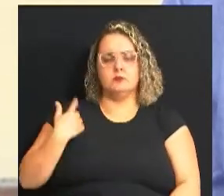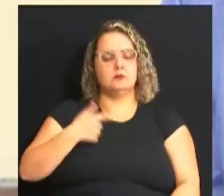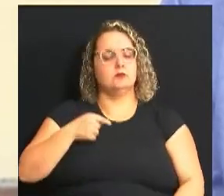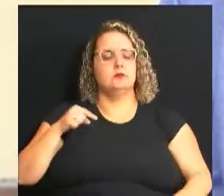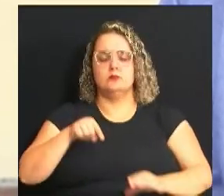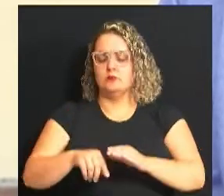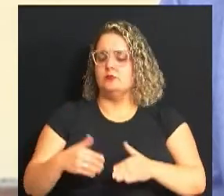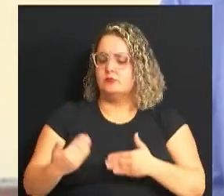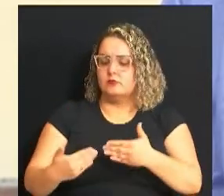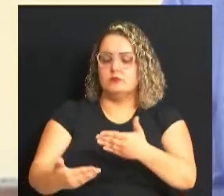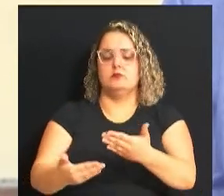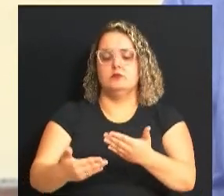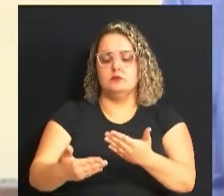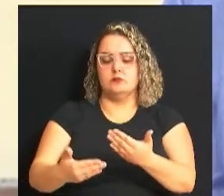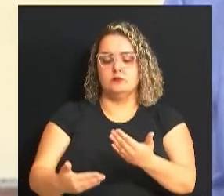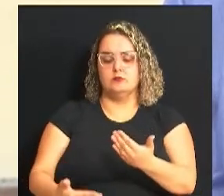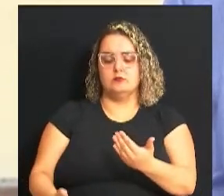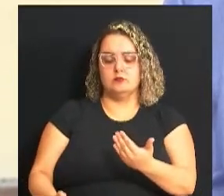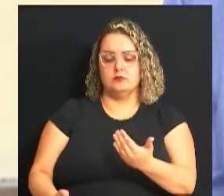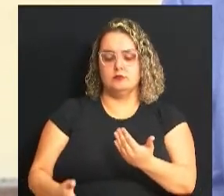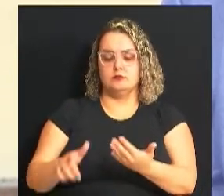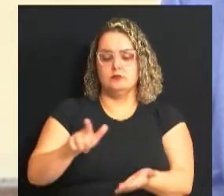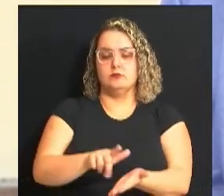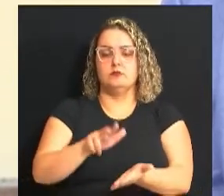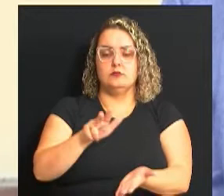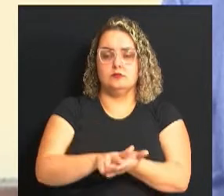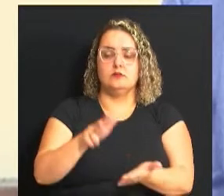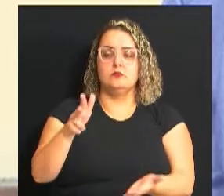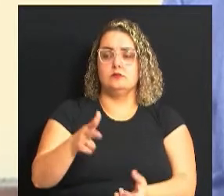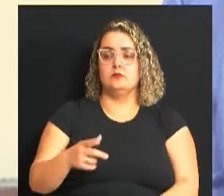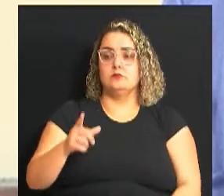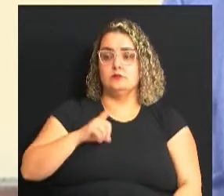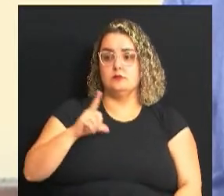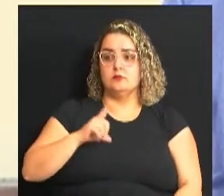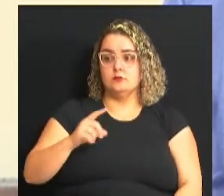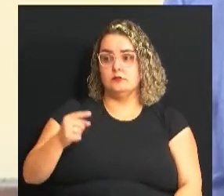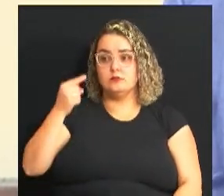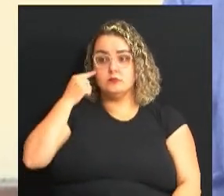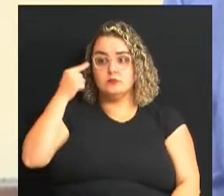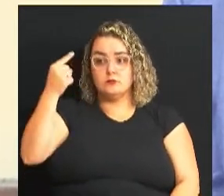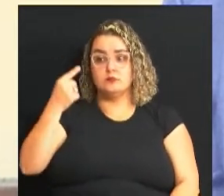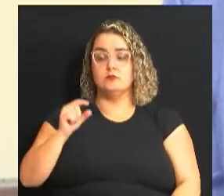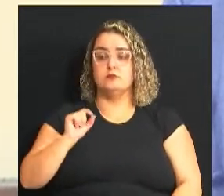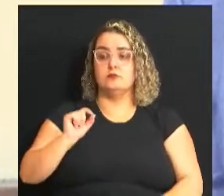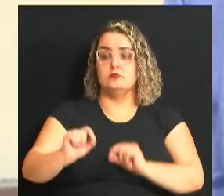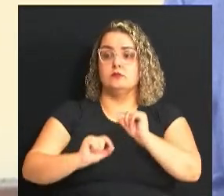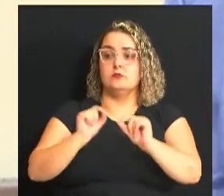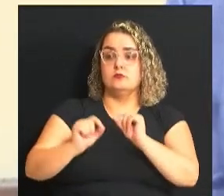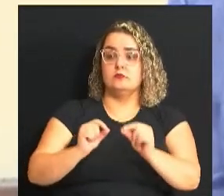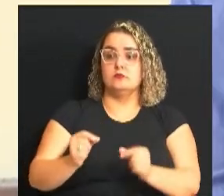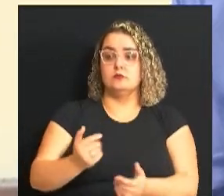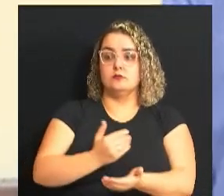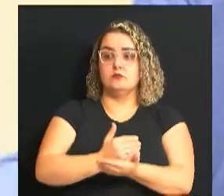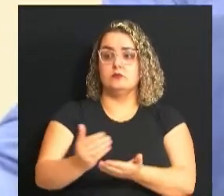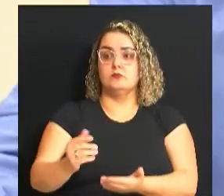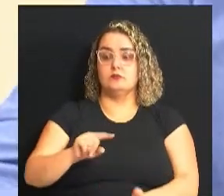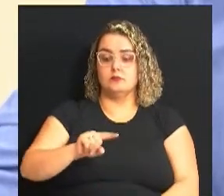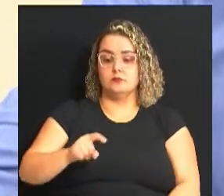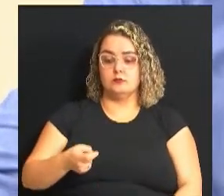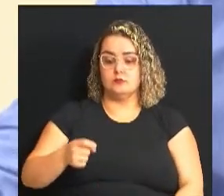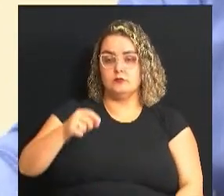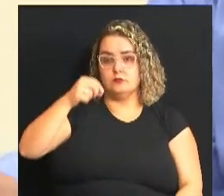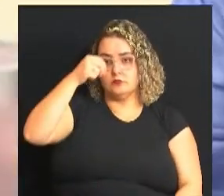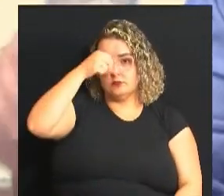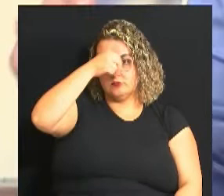de regularização. Para se ter uma ideia, quem começou isso foi no governo do ex-prefeito